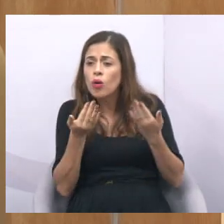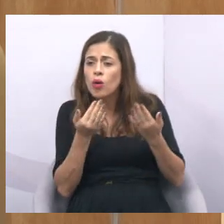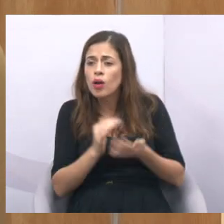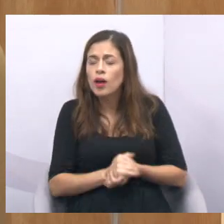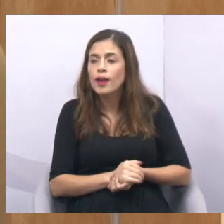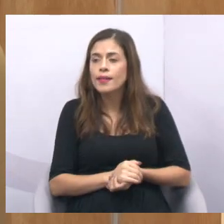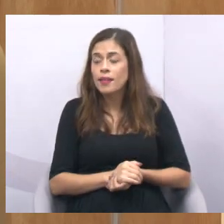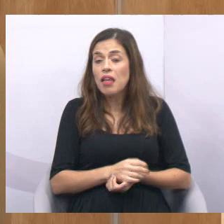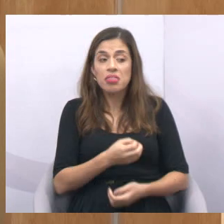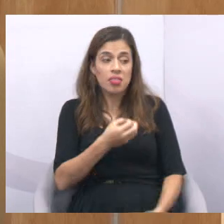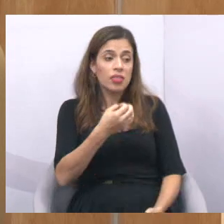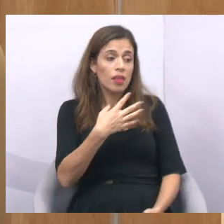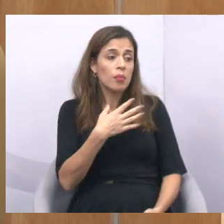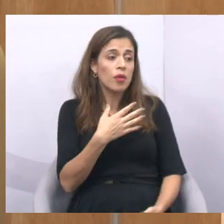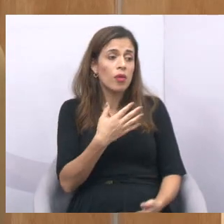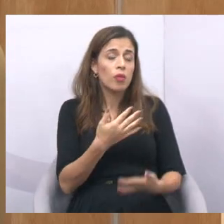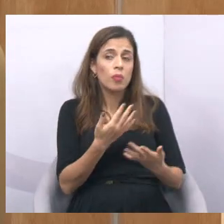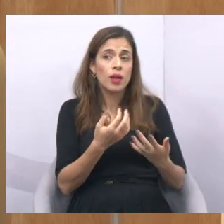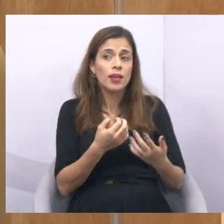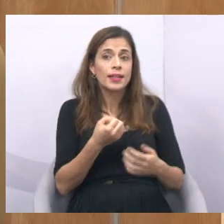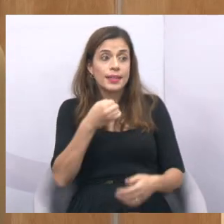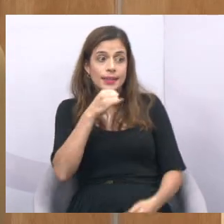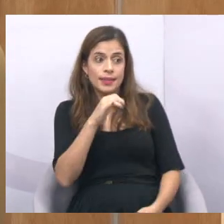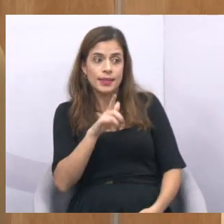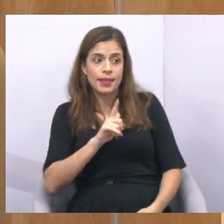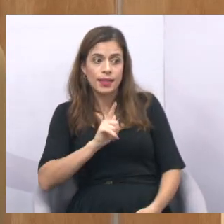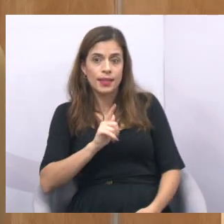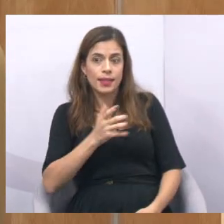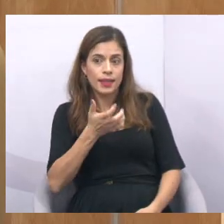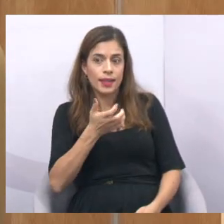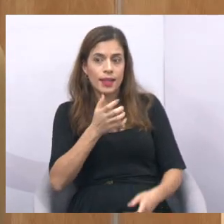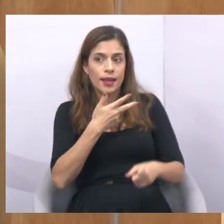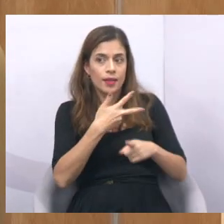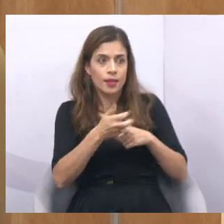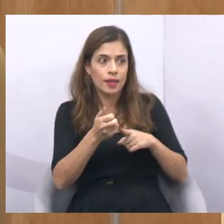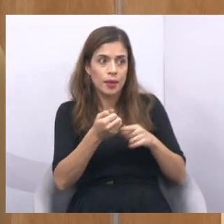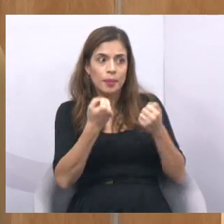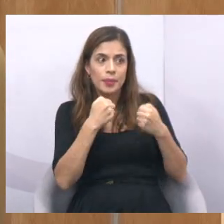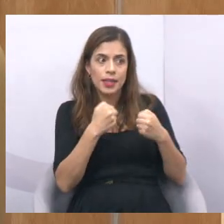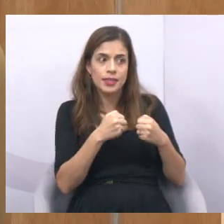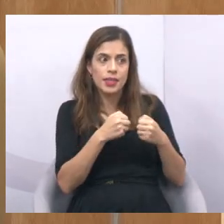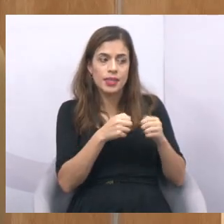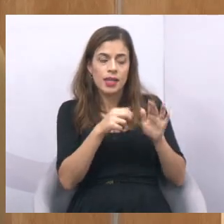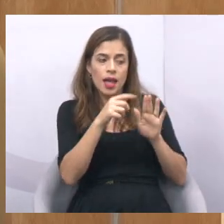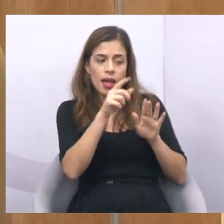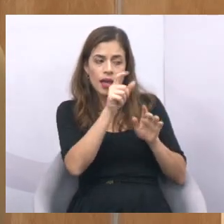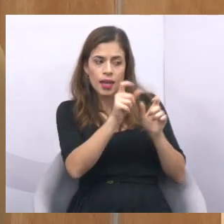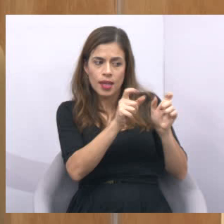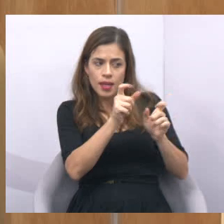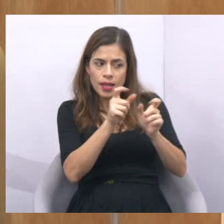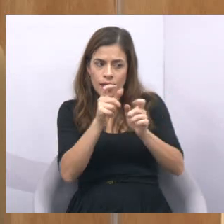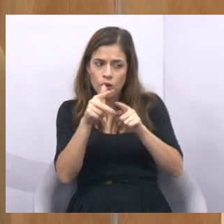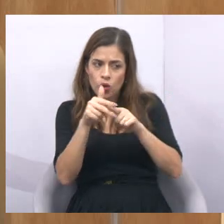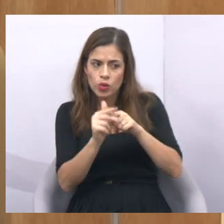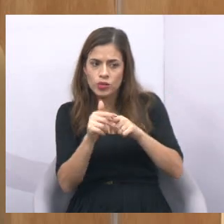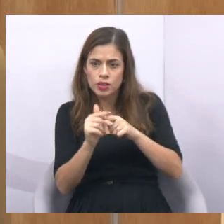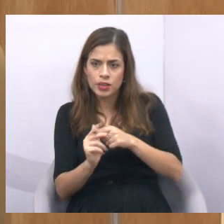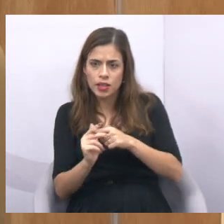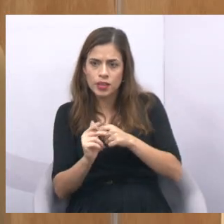bom, está assim, está assado, mas se você quer ganhar campeonato, você tem que melhorar. É isso aqui, melhorar essa defesa, fazer